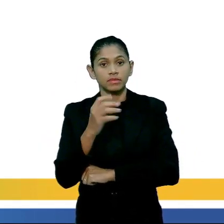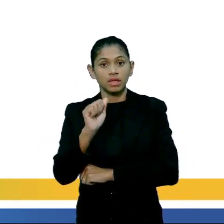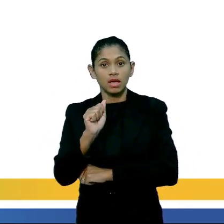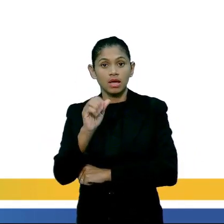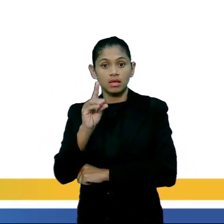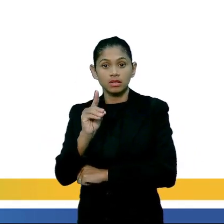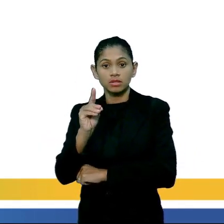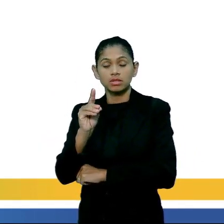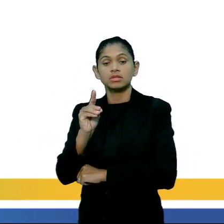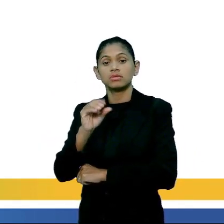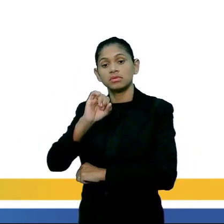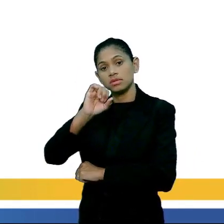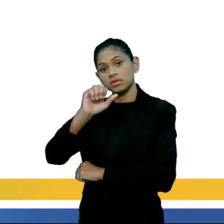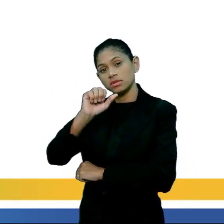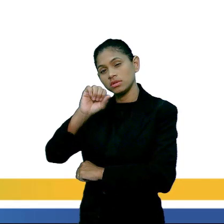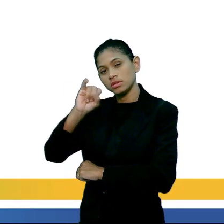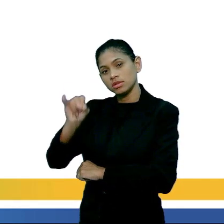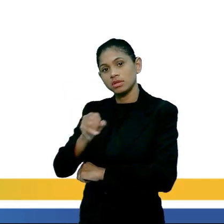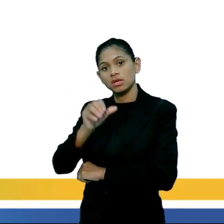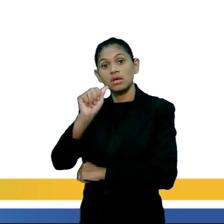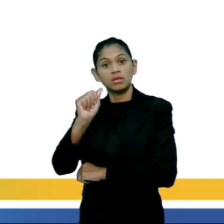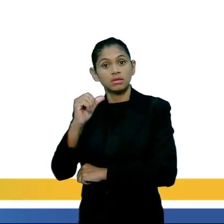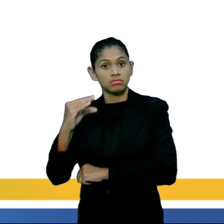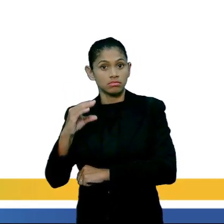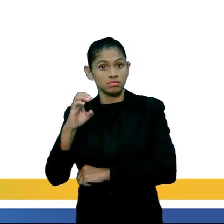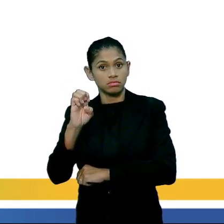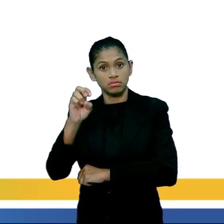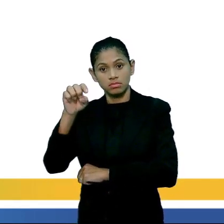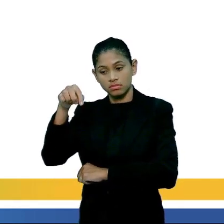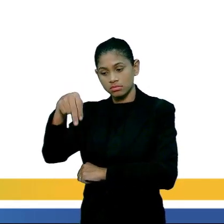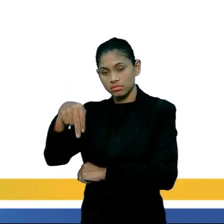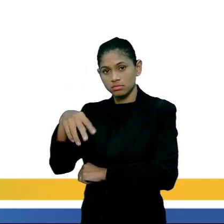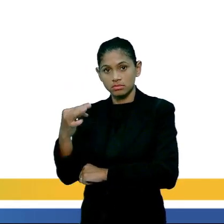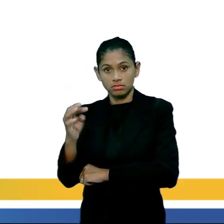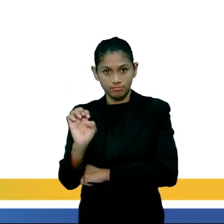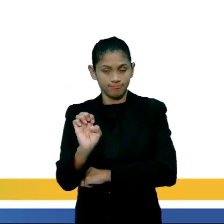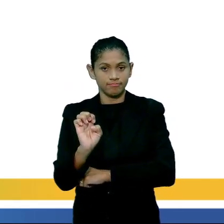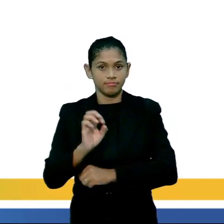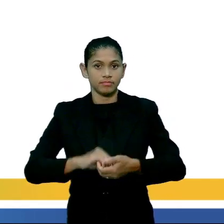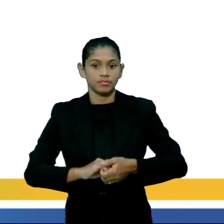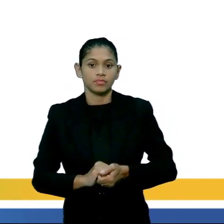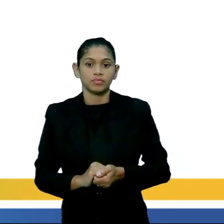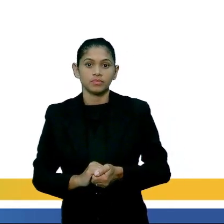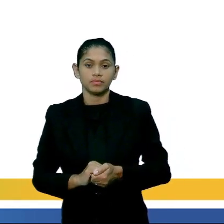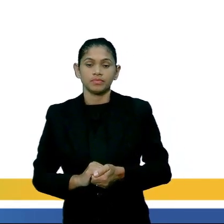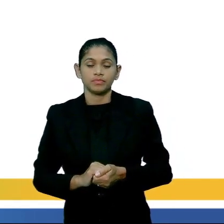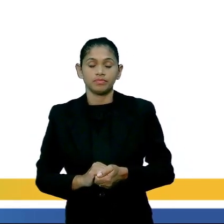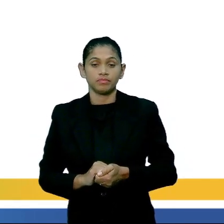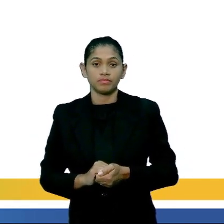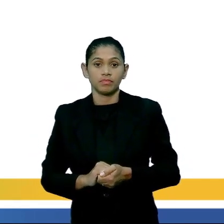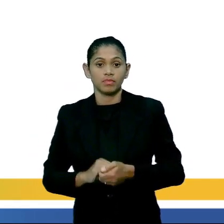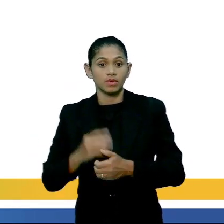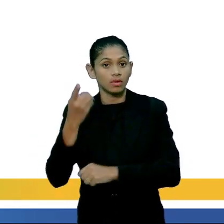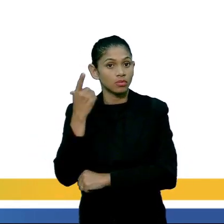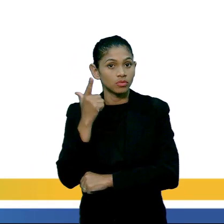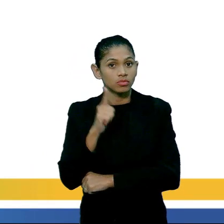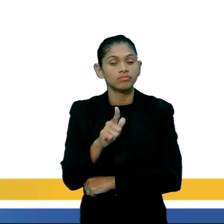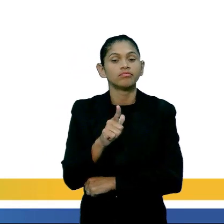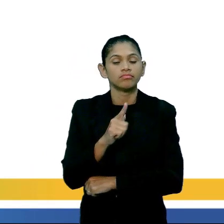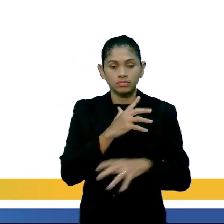está adjacente ao ângulo, tá bom? A partir disso, nós conseguimos